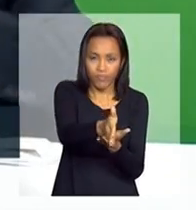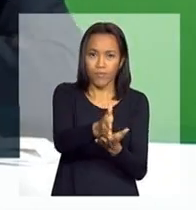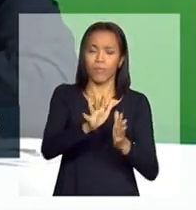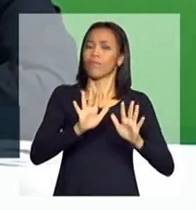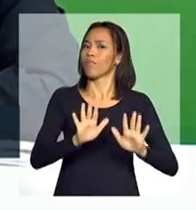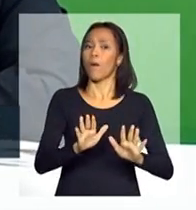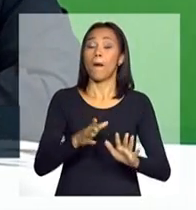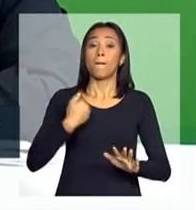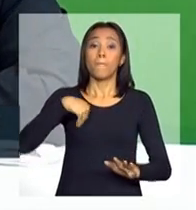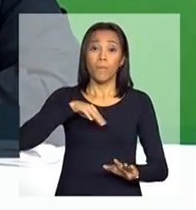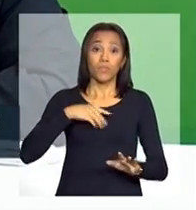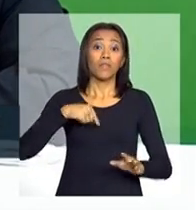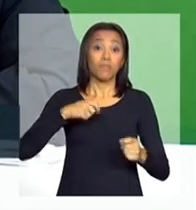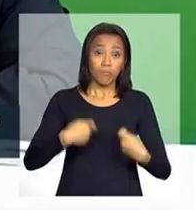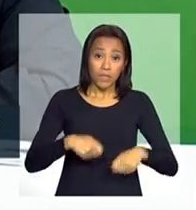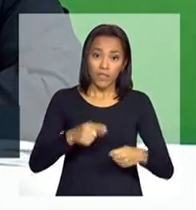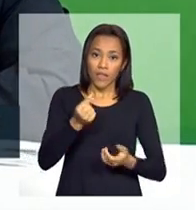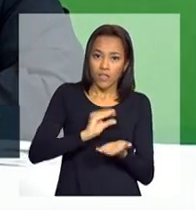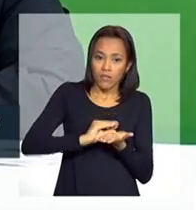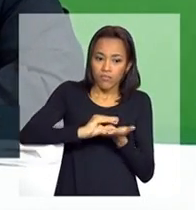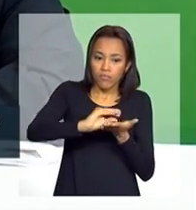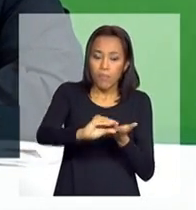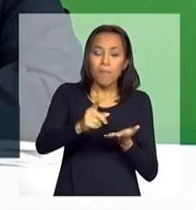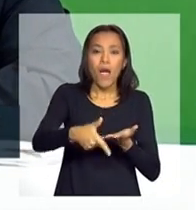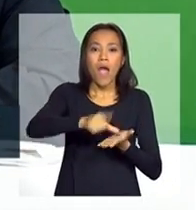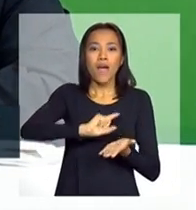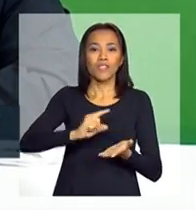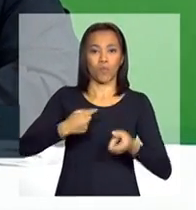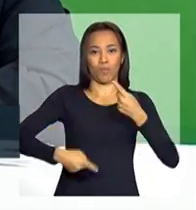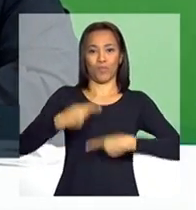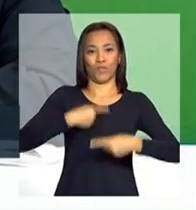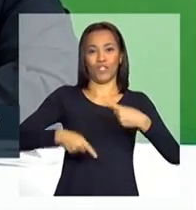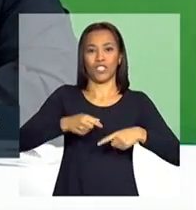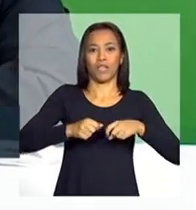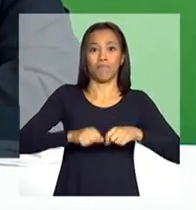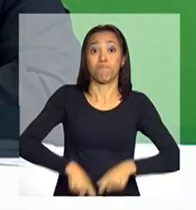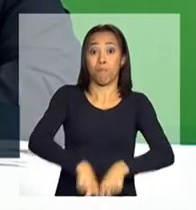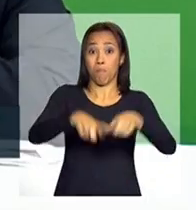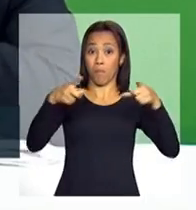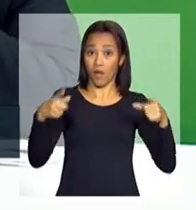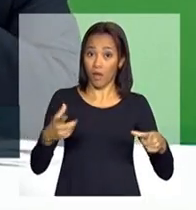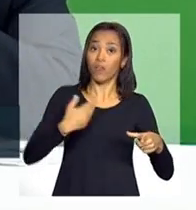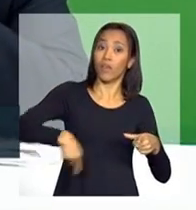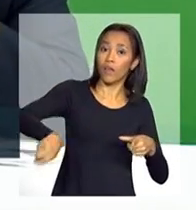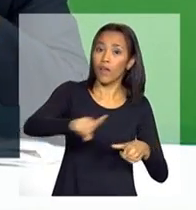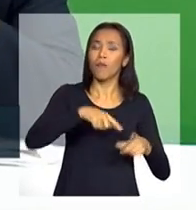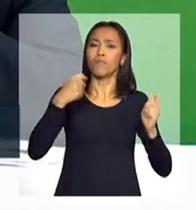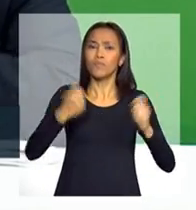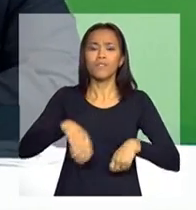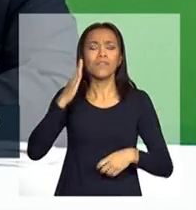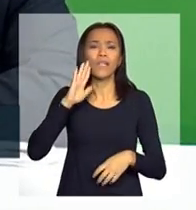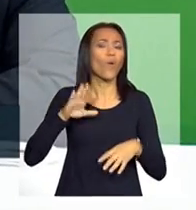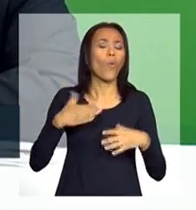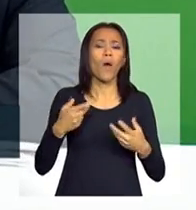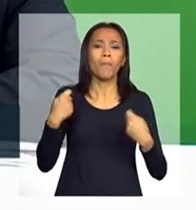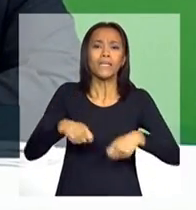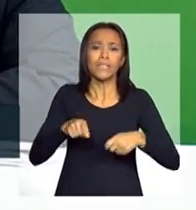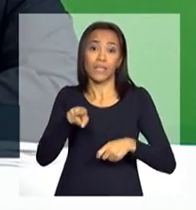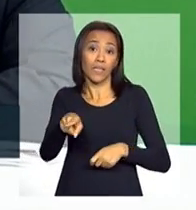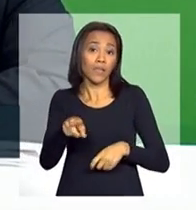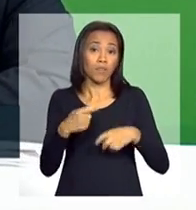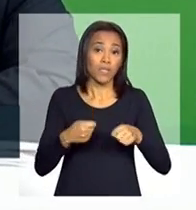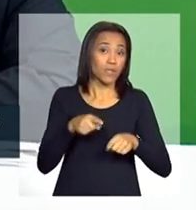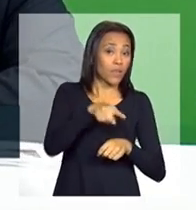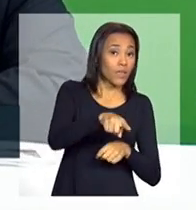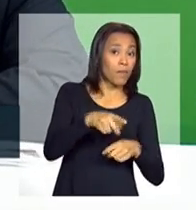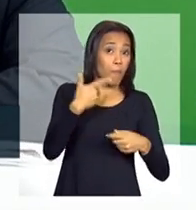de direcioná-los assim sem uma política maior que tenha a compreensão de Quais são as áreas prioritárias e as áreas